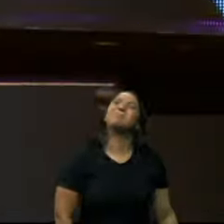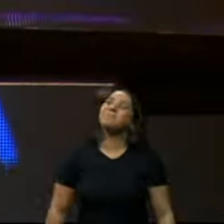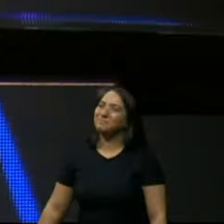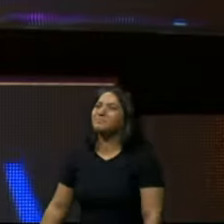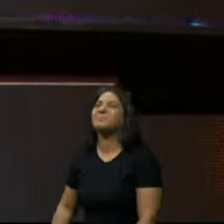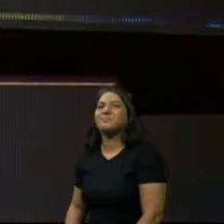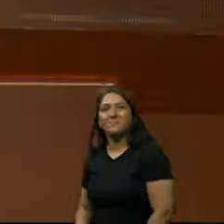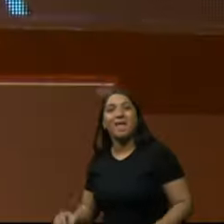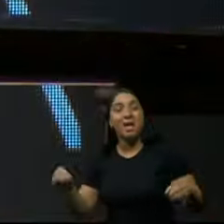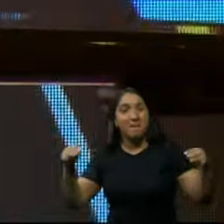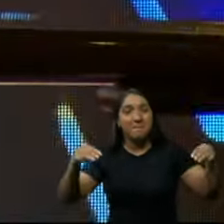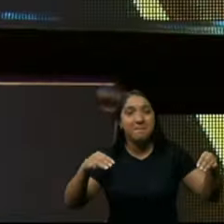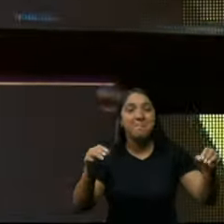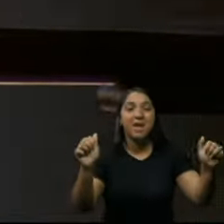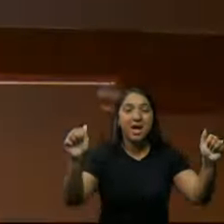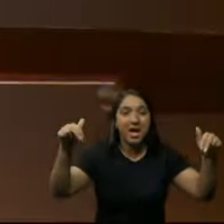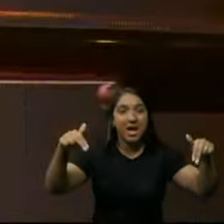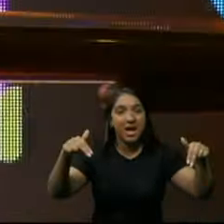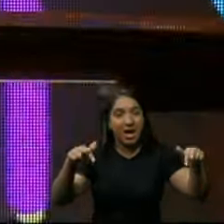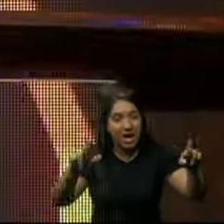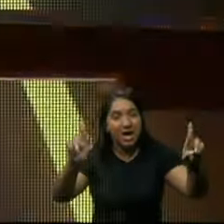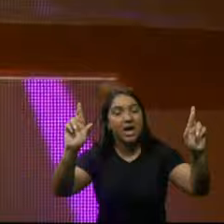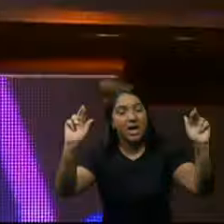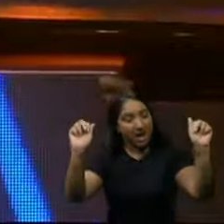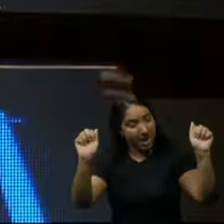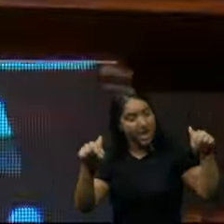E aí E aí